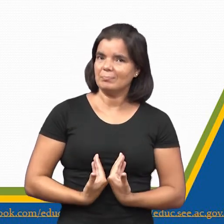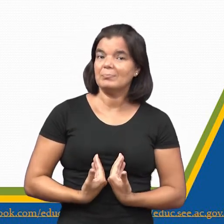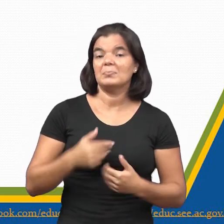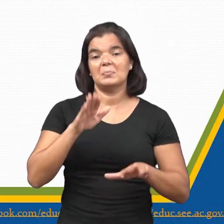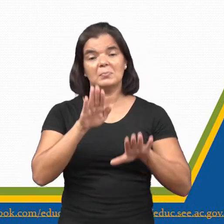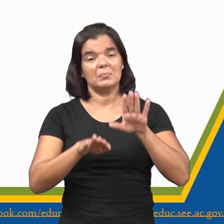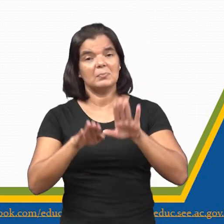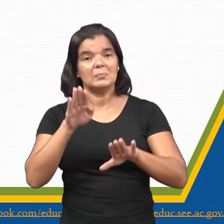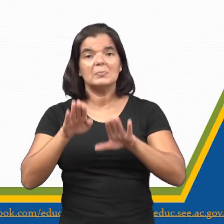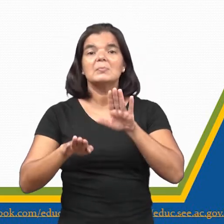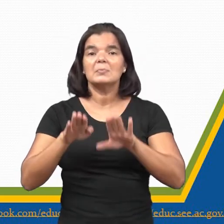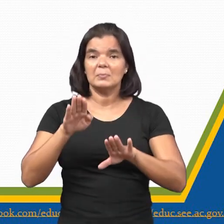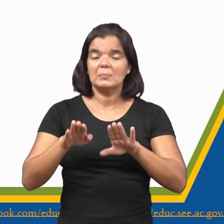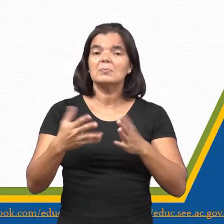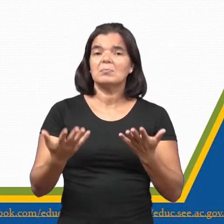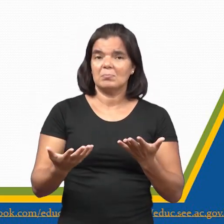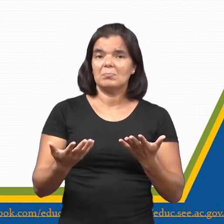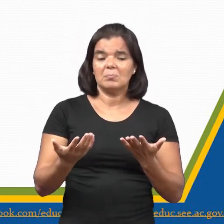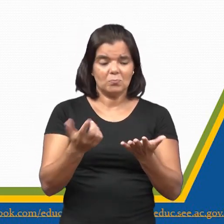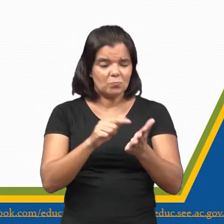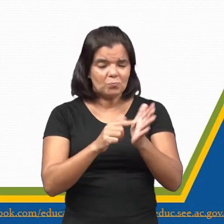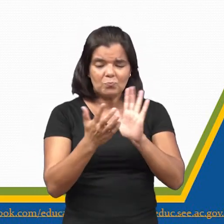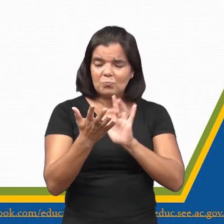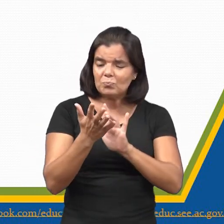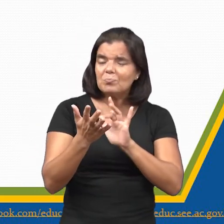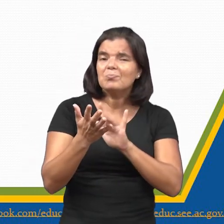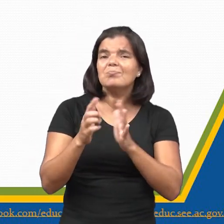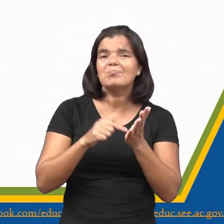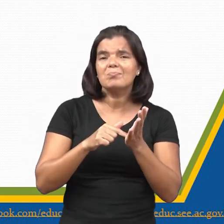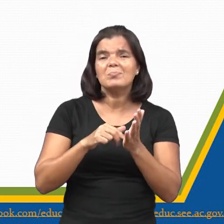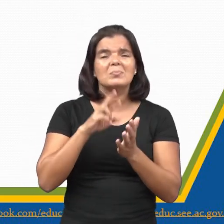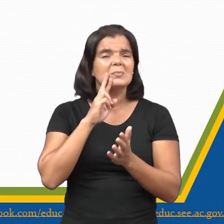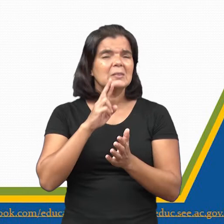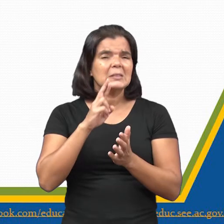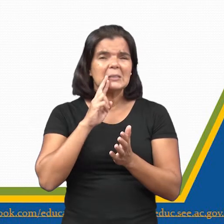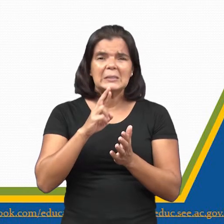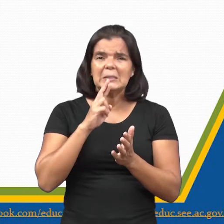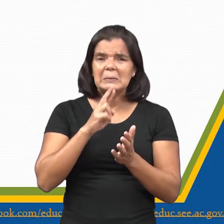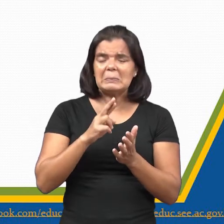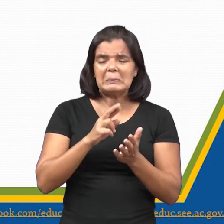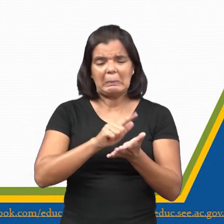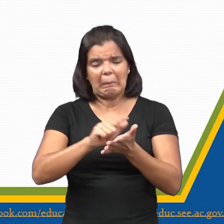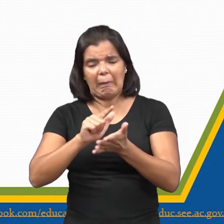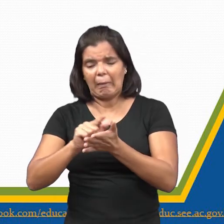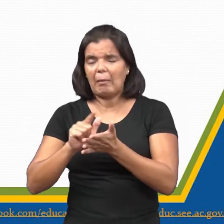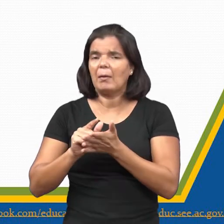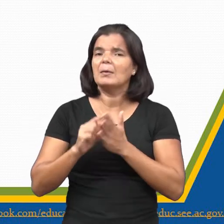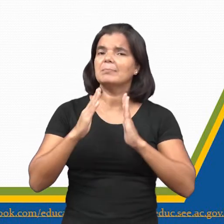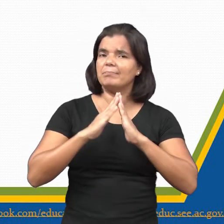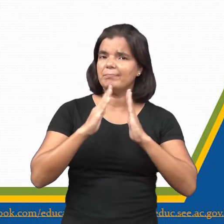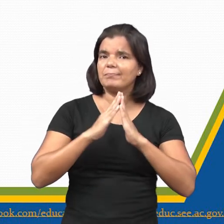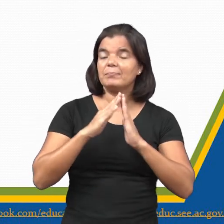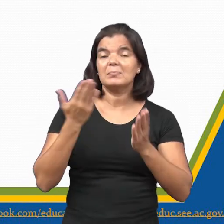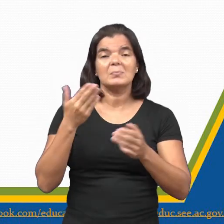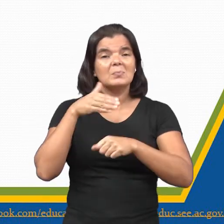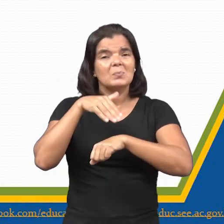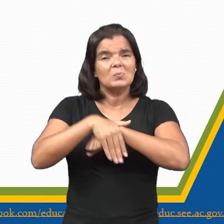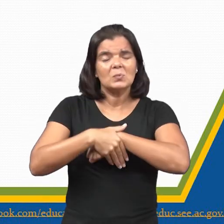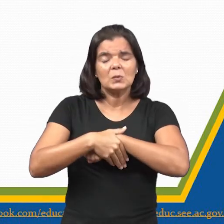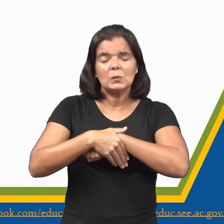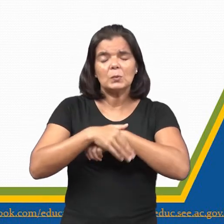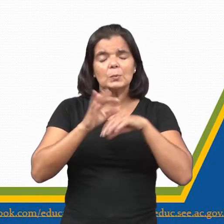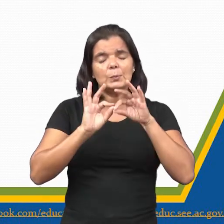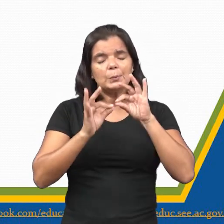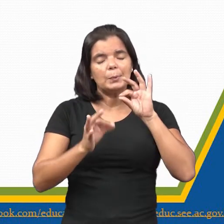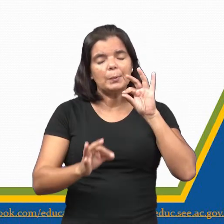e às vezes minhas mãos de menina reclamavam tantas tarefas diárias. As noites eram